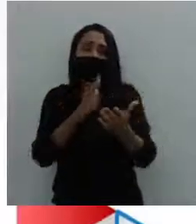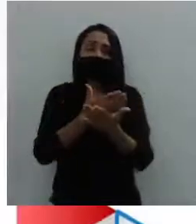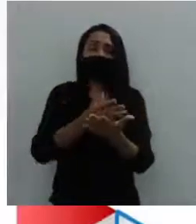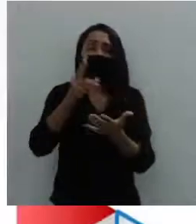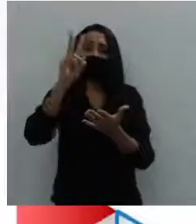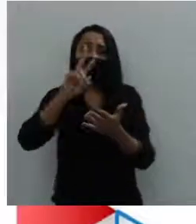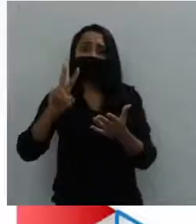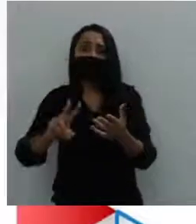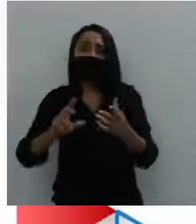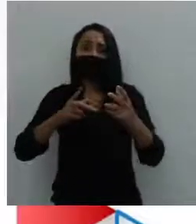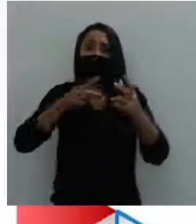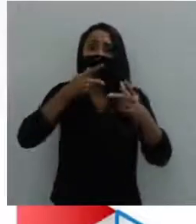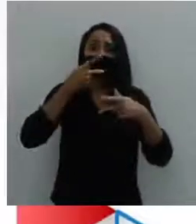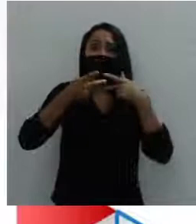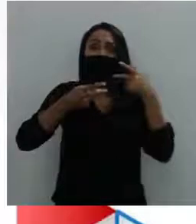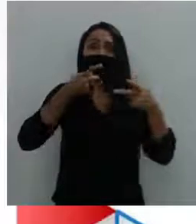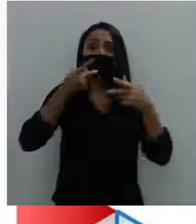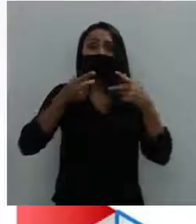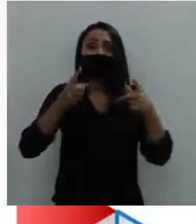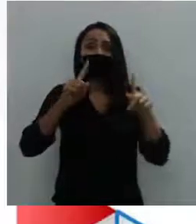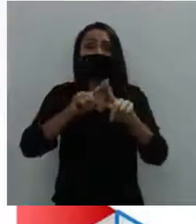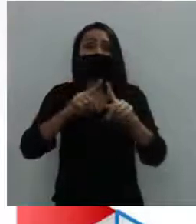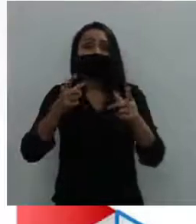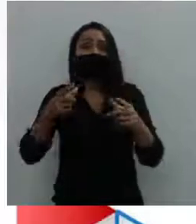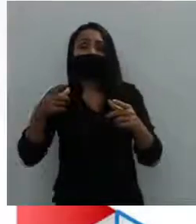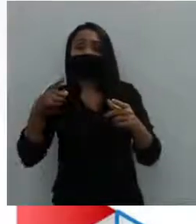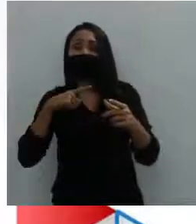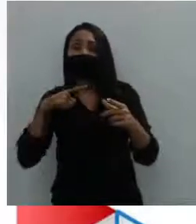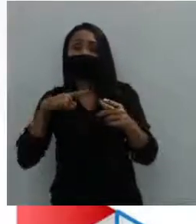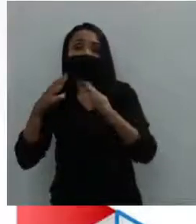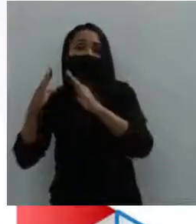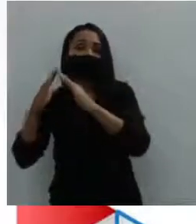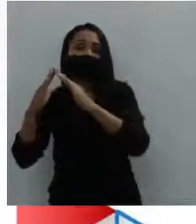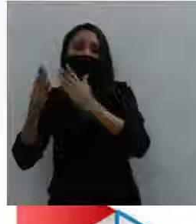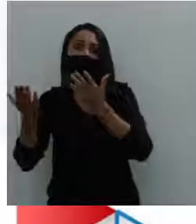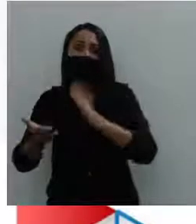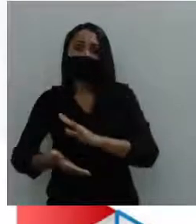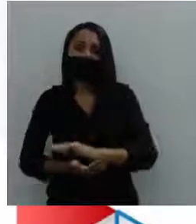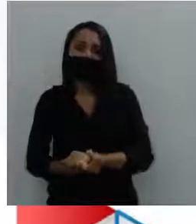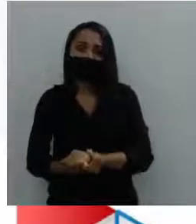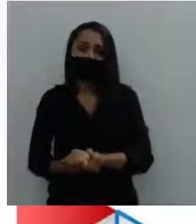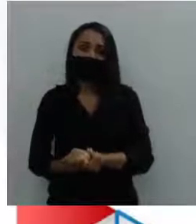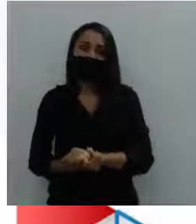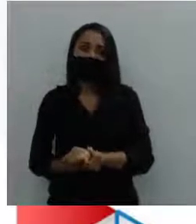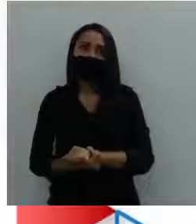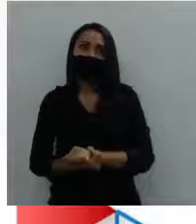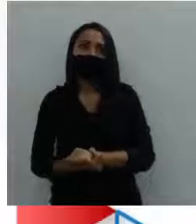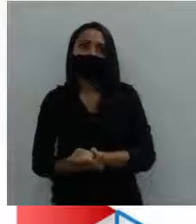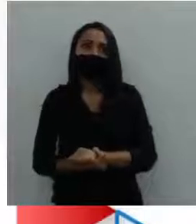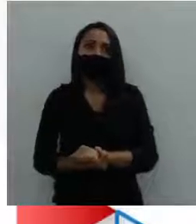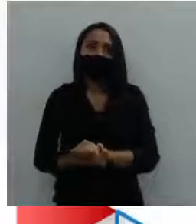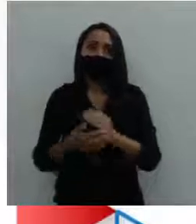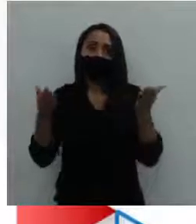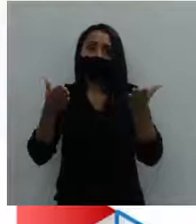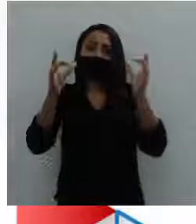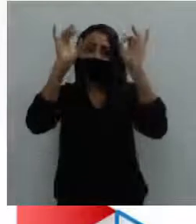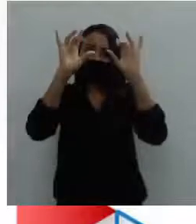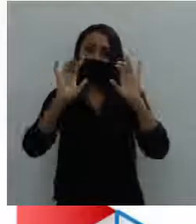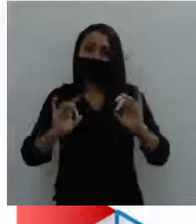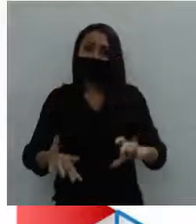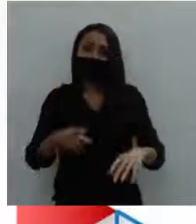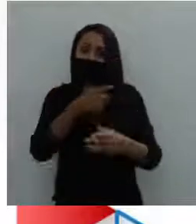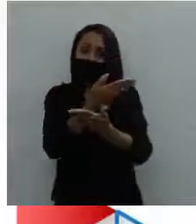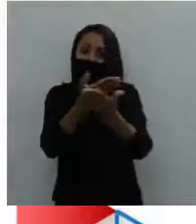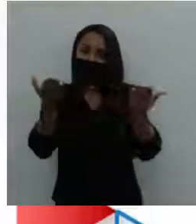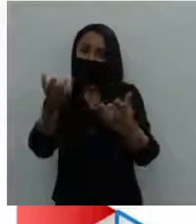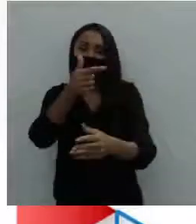nós pregamos, mas nós não temos em nossa casa. E agora trago para vocês, em especial você do 7º ano, que